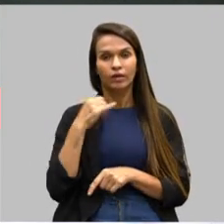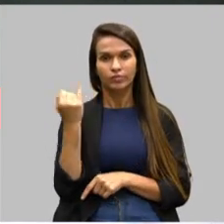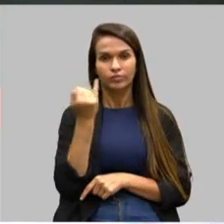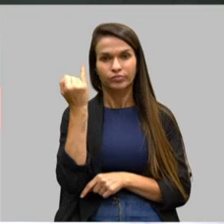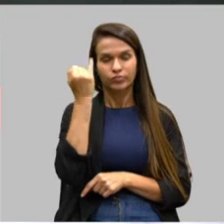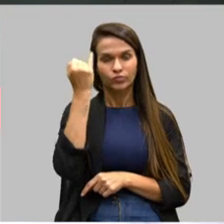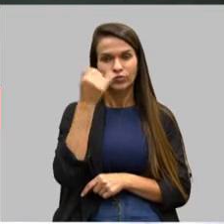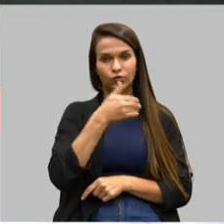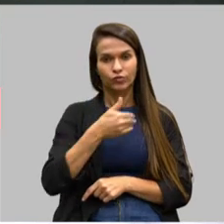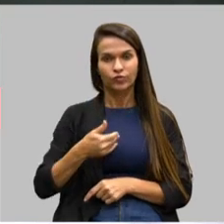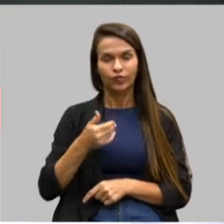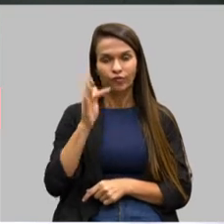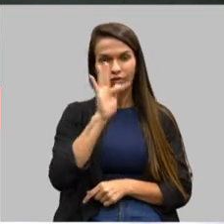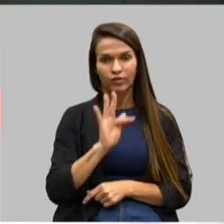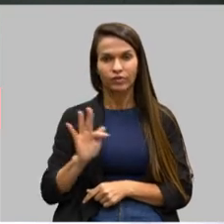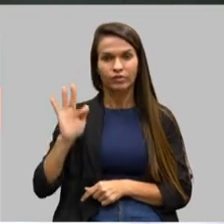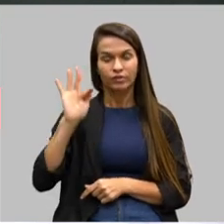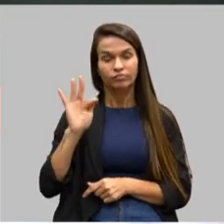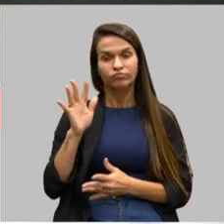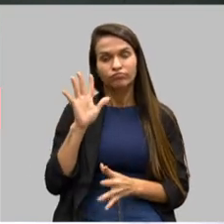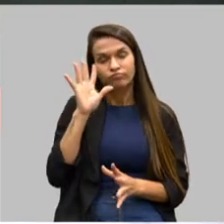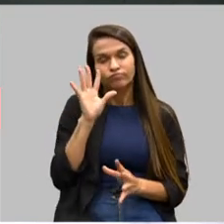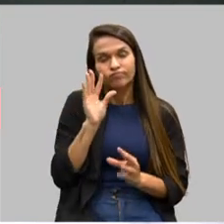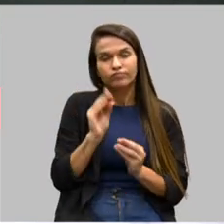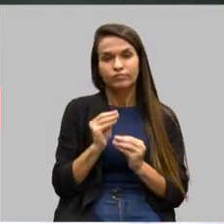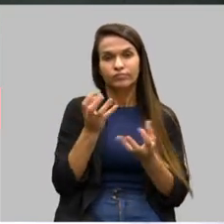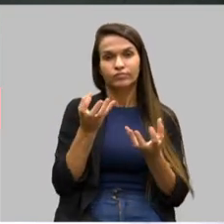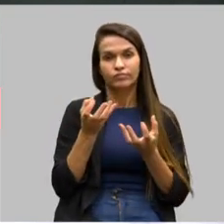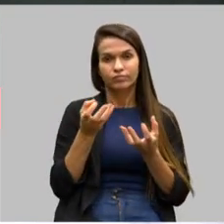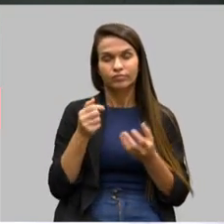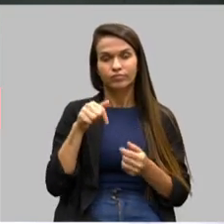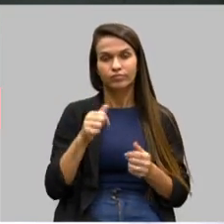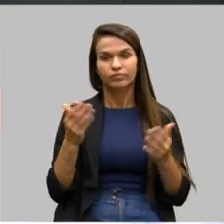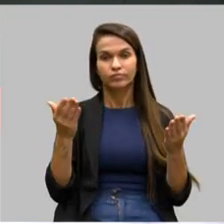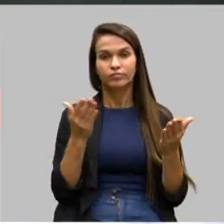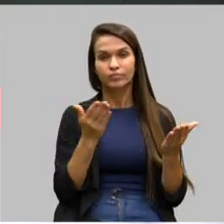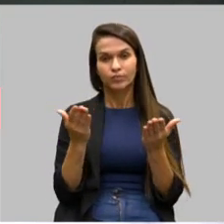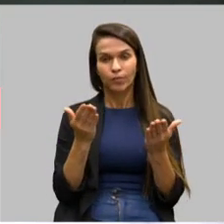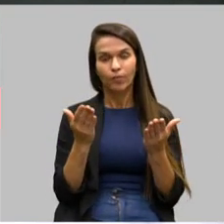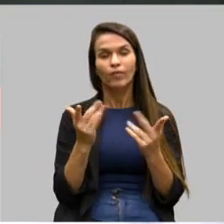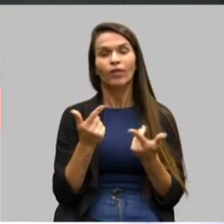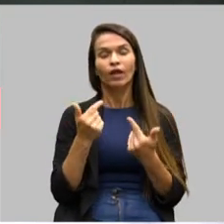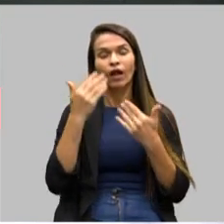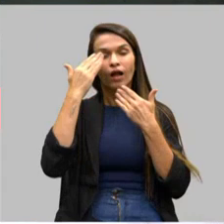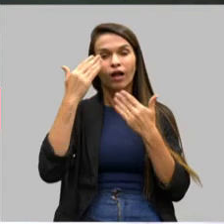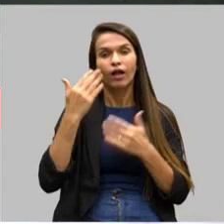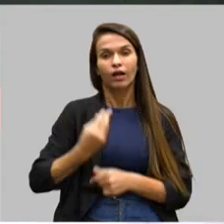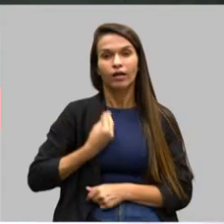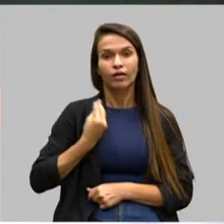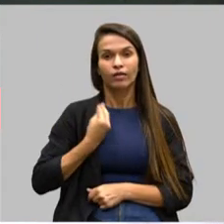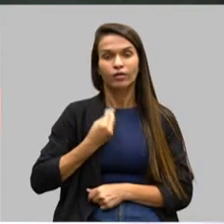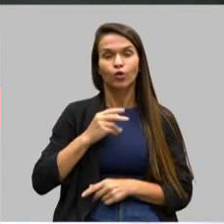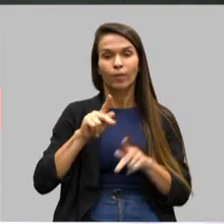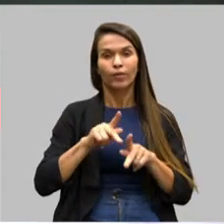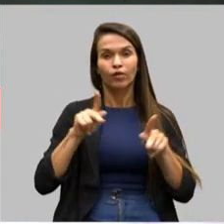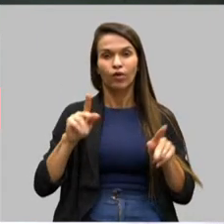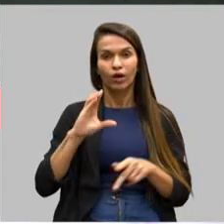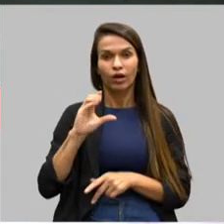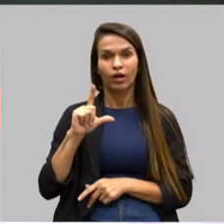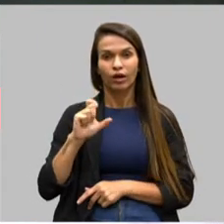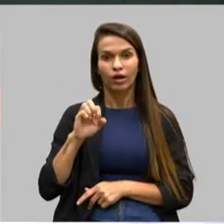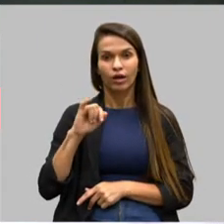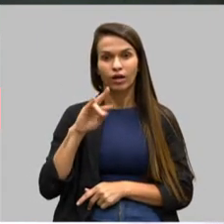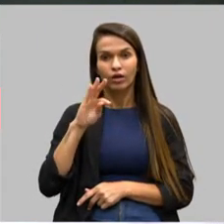do governo federal. Enfim, quero aqui, nesse momento, iniciar, agradecer a presença do nosso professor Cleiton,